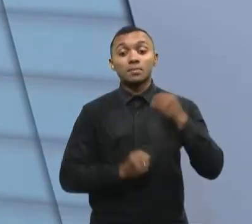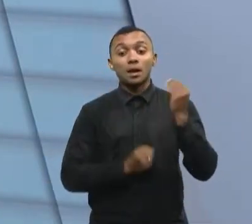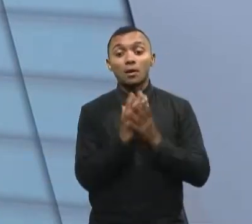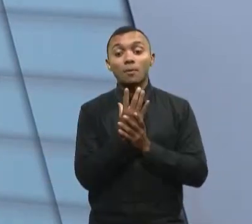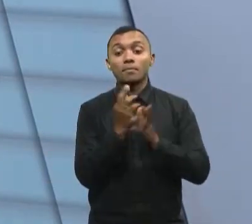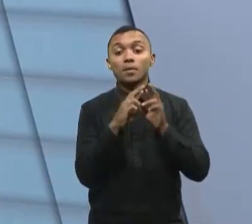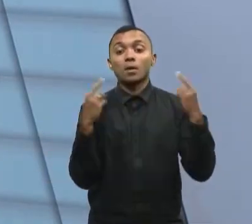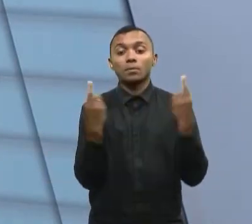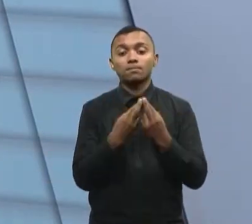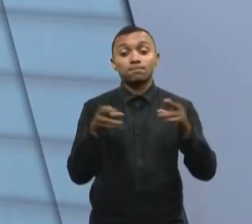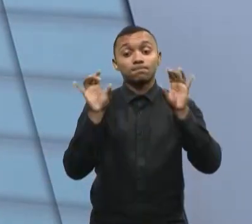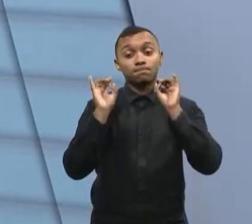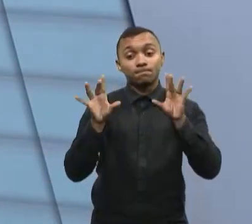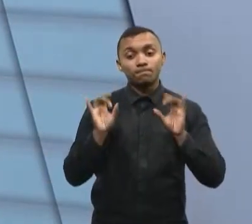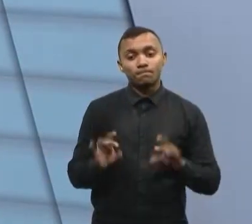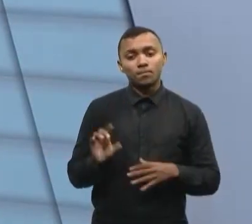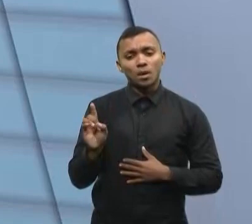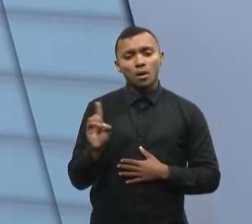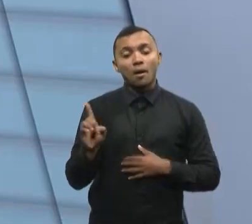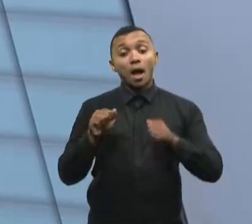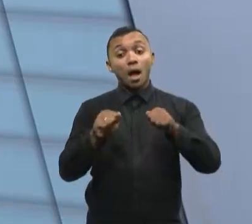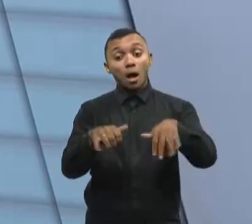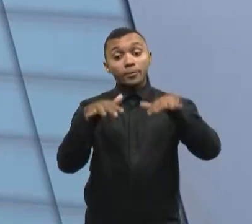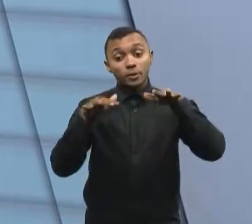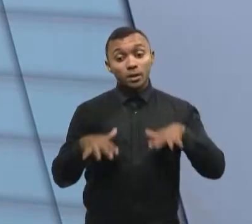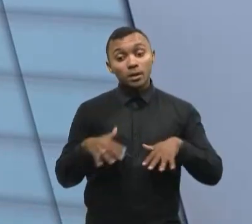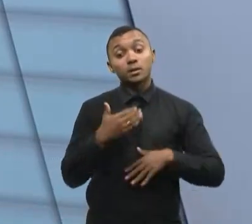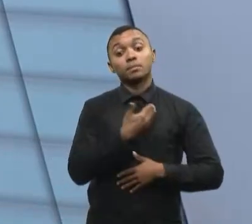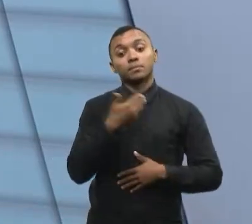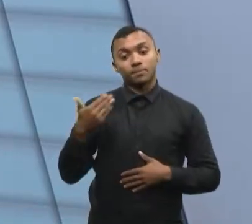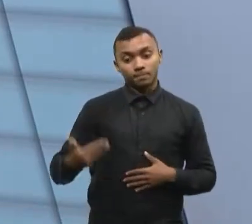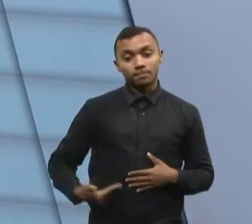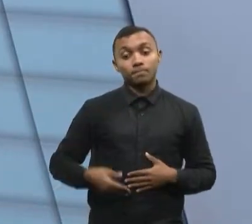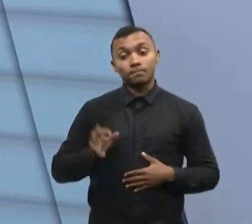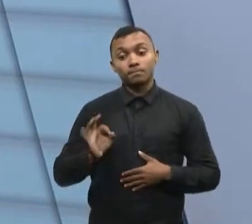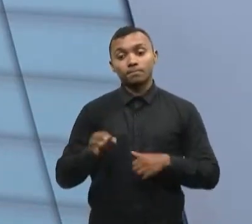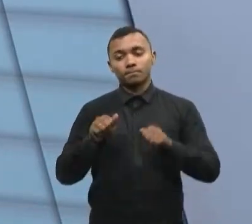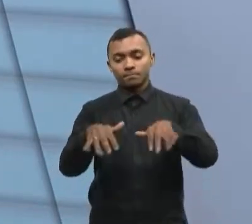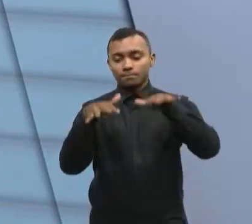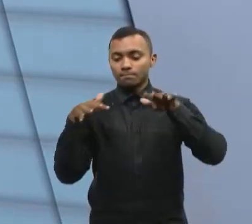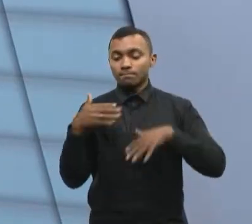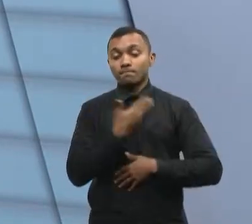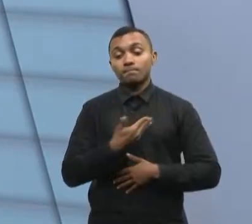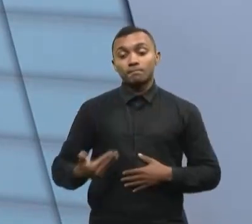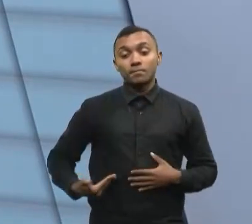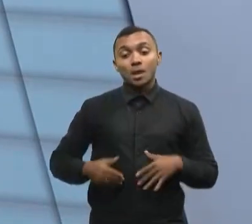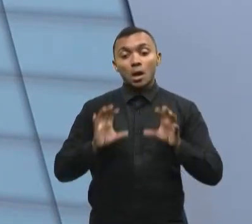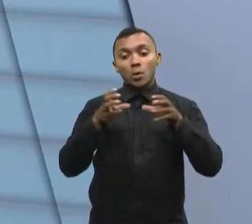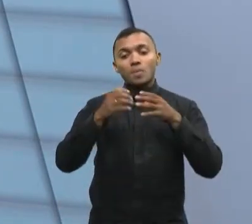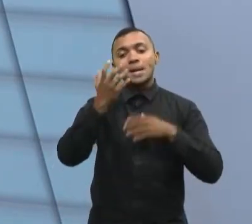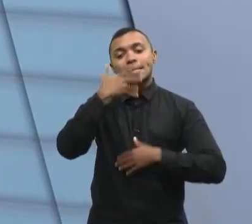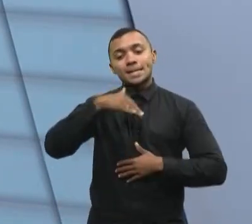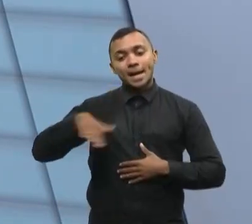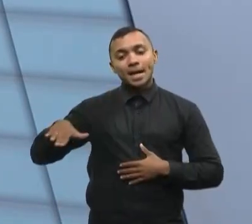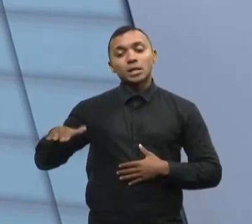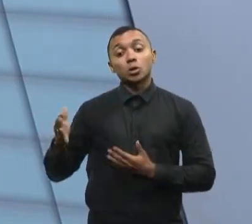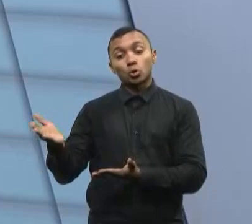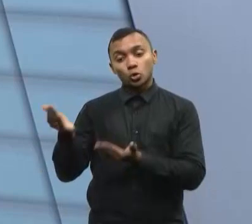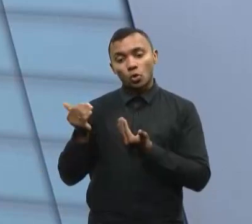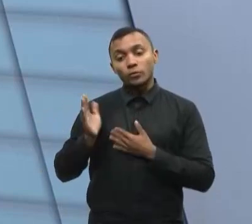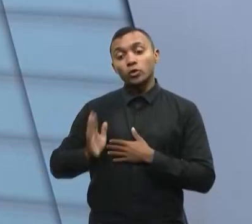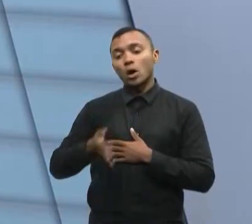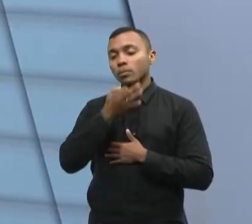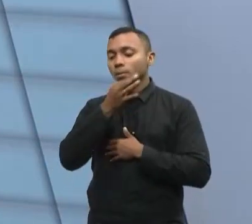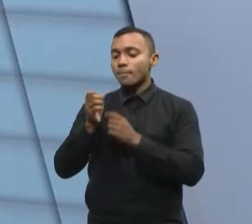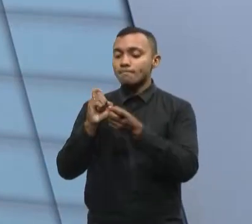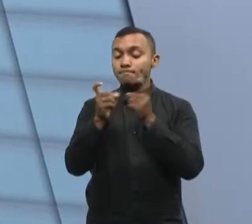solene, realizada, aliás, uma audiência pública, não fosse essa solene, onde a Comissão de Infância e Adolescência debateu essa questão,